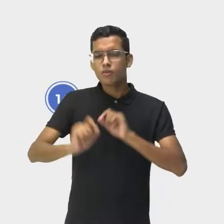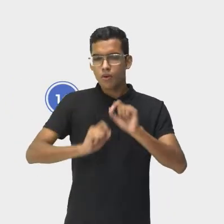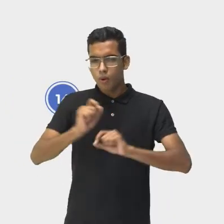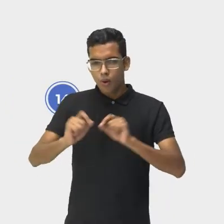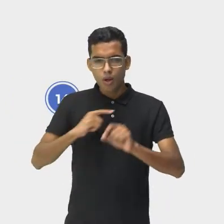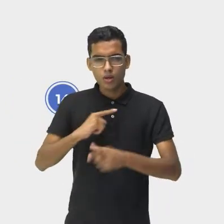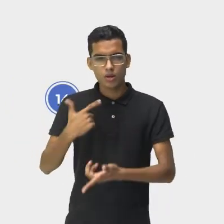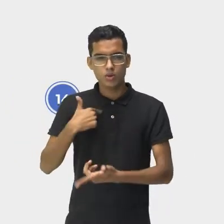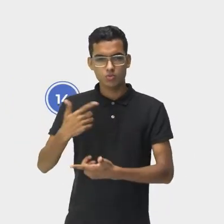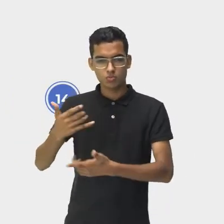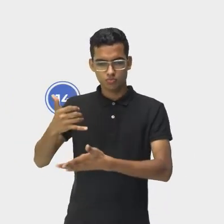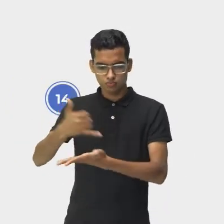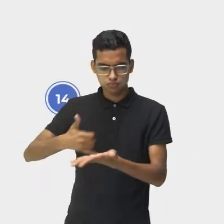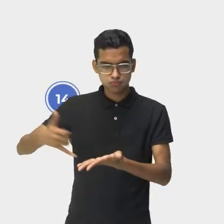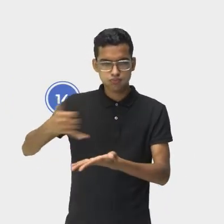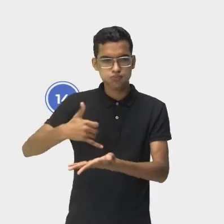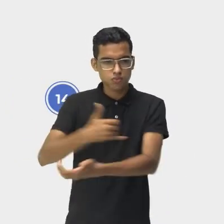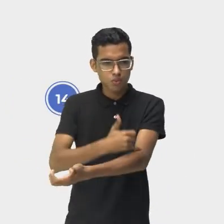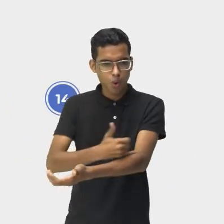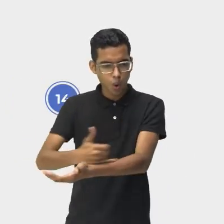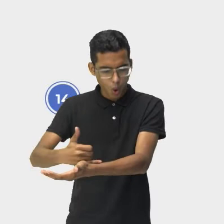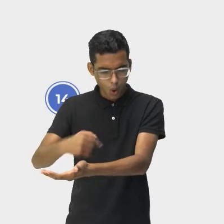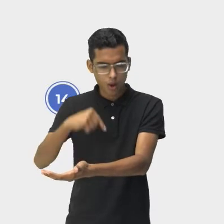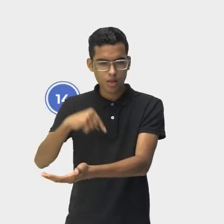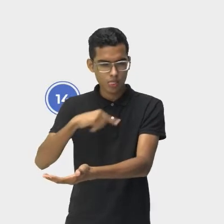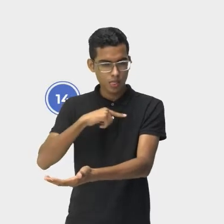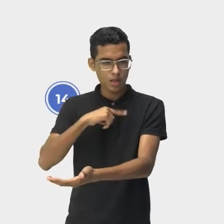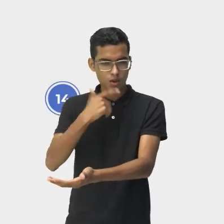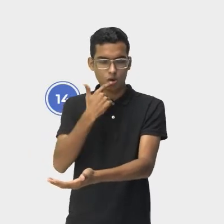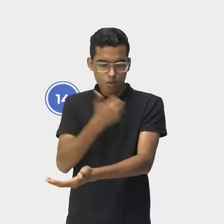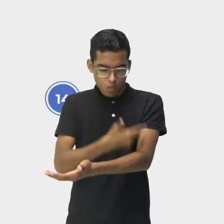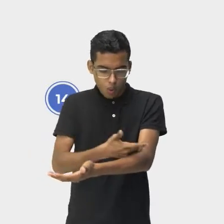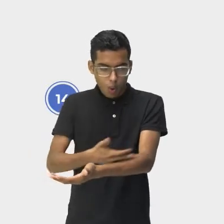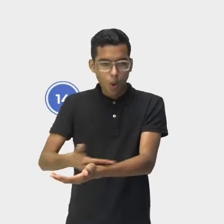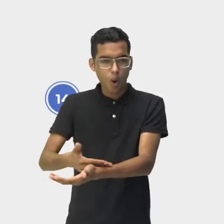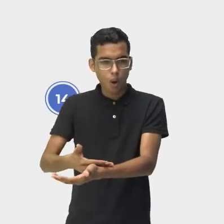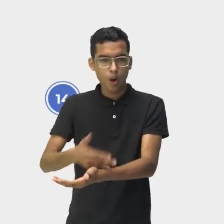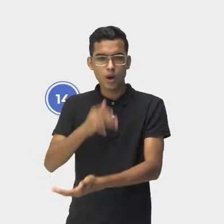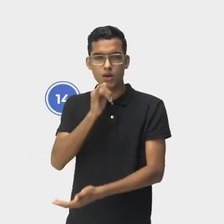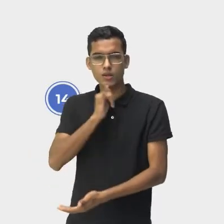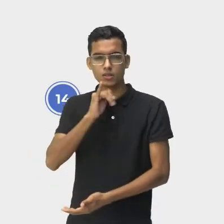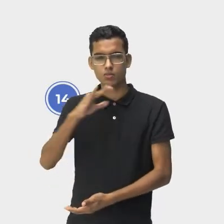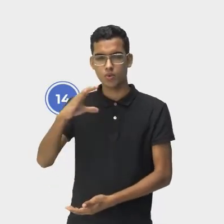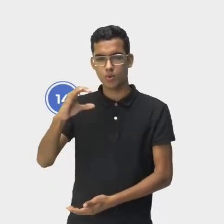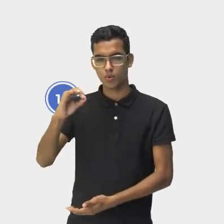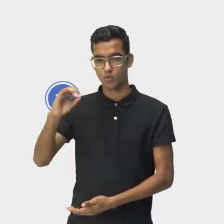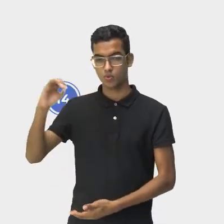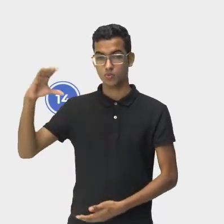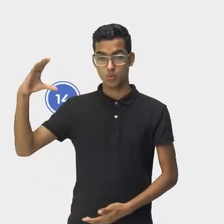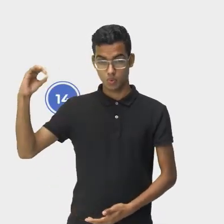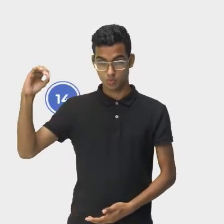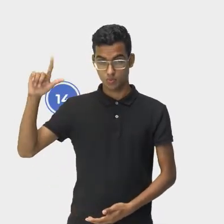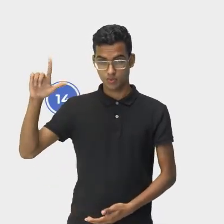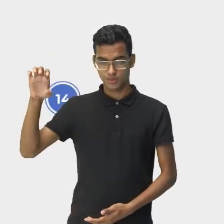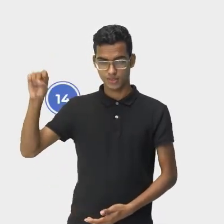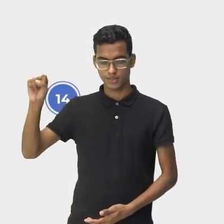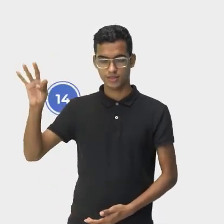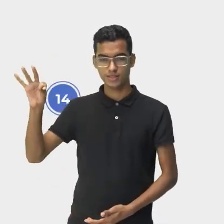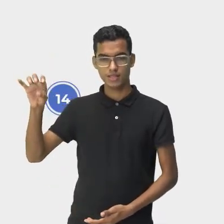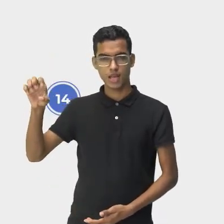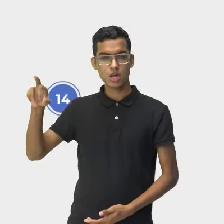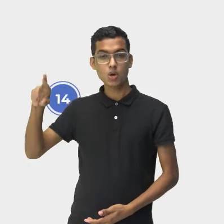nos níveis de determinadas gorduras no nosso sangue, como colesterol, colesterol